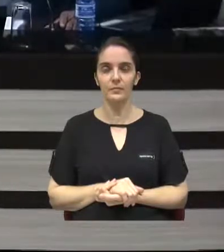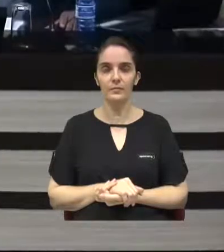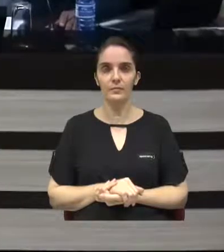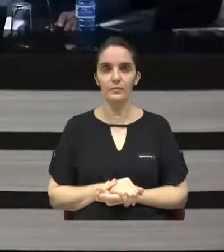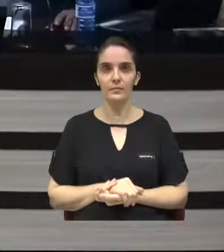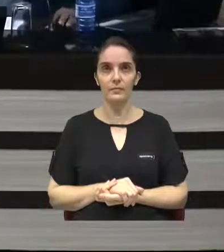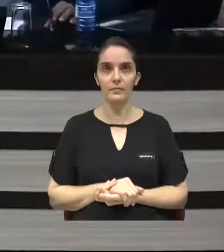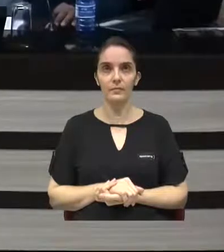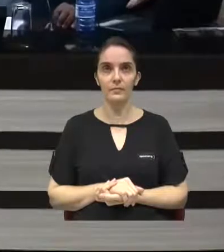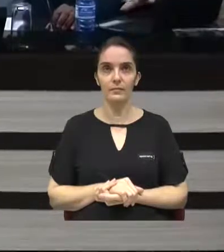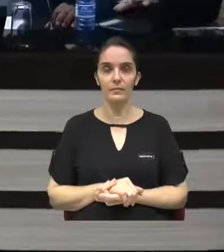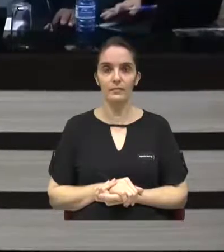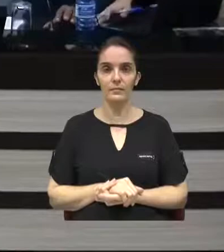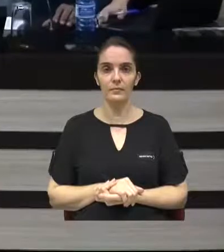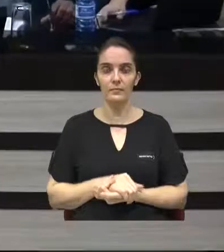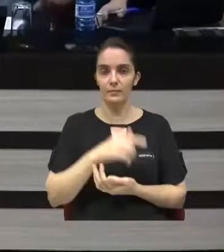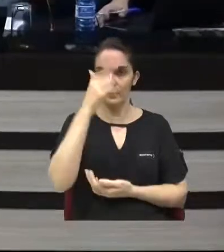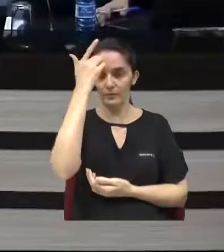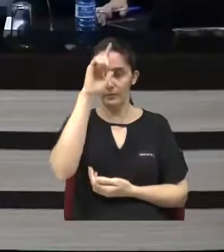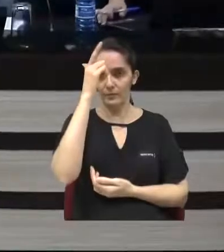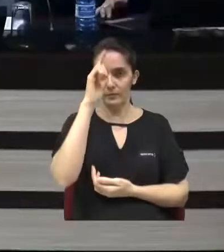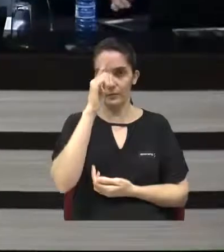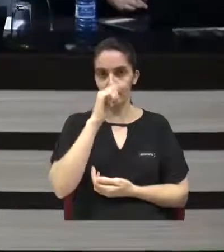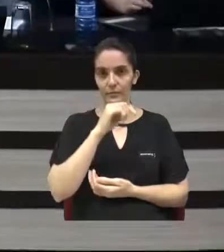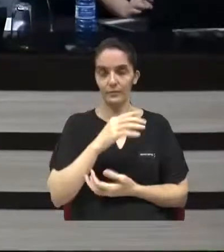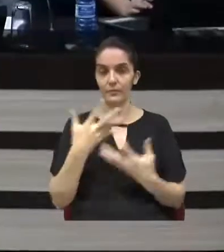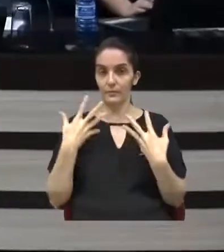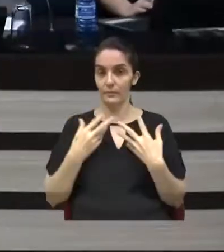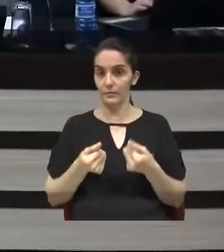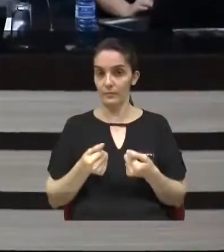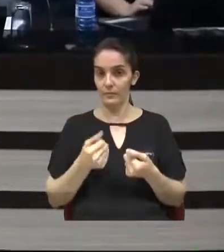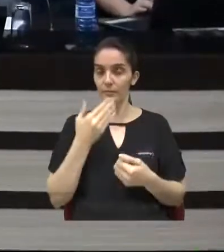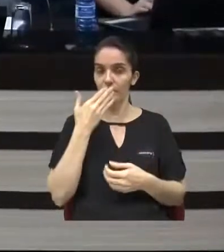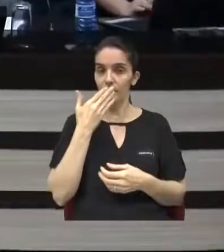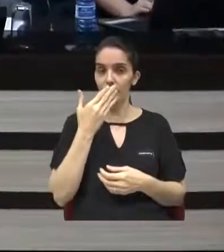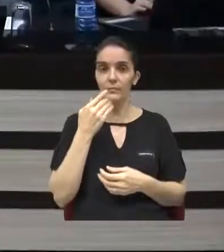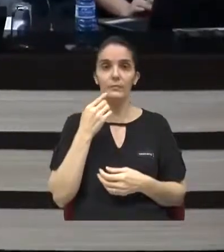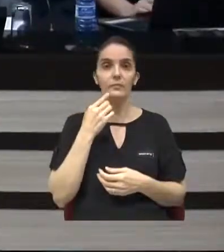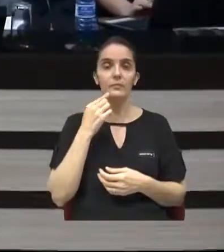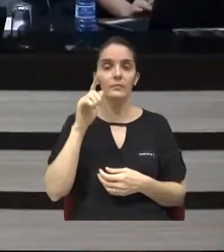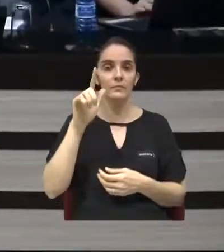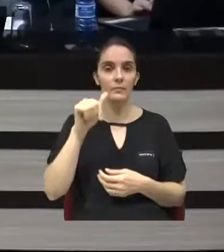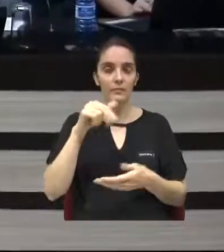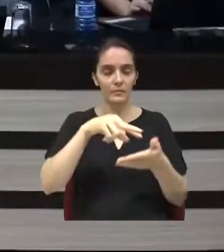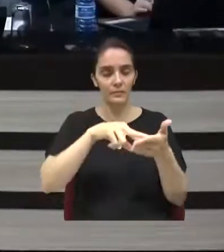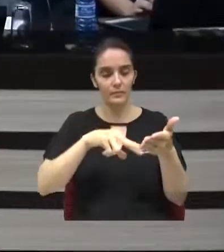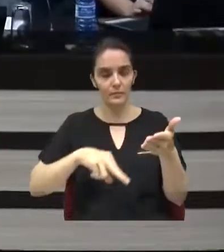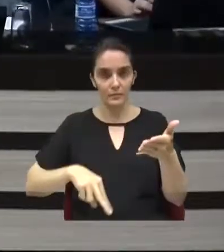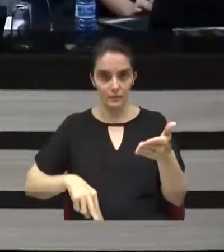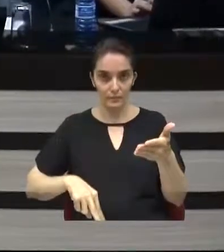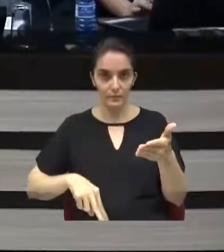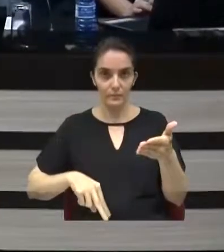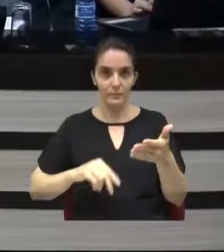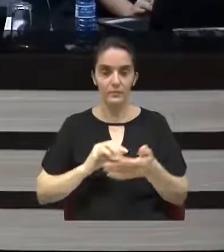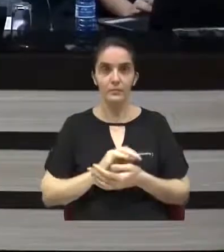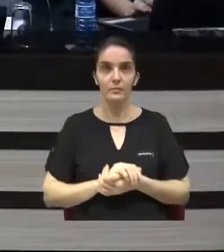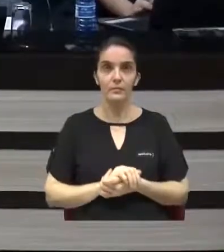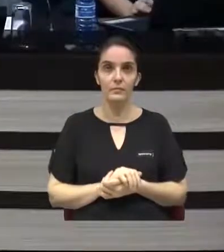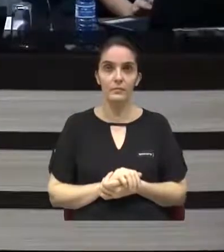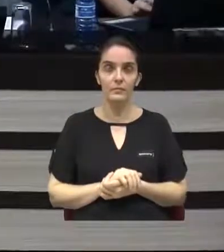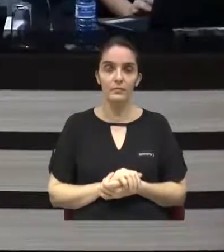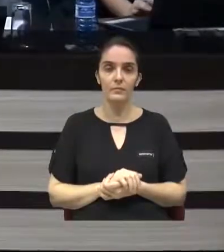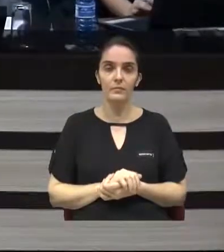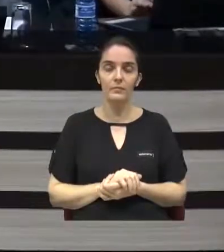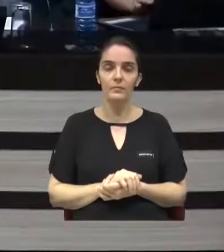Eu vou deliberar uma questão de ordem para o assunto e logo em seguida nós vamos ler. É sobre a leitura,